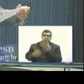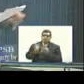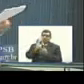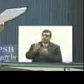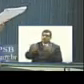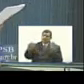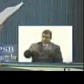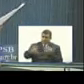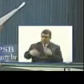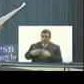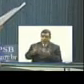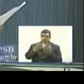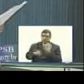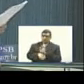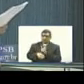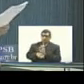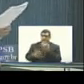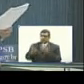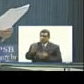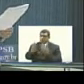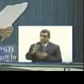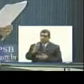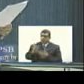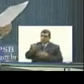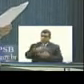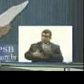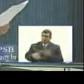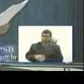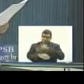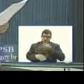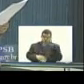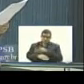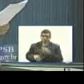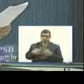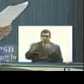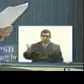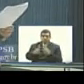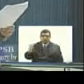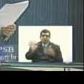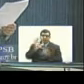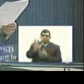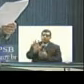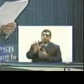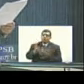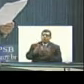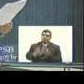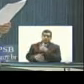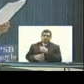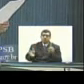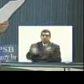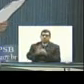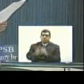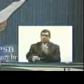óbvia é de que o estado perdeu a sua capacidade de investir e a maior prova disso é que